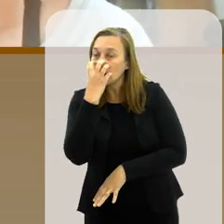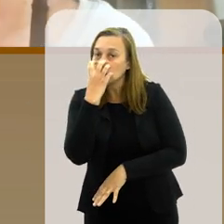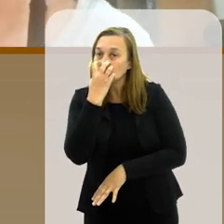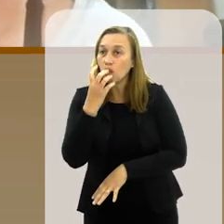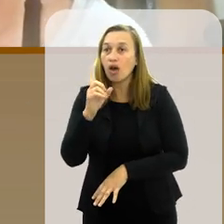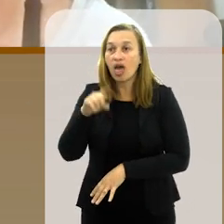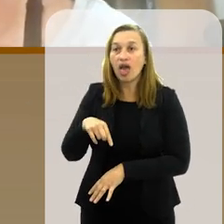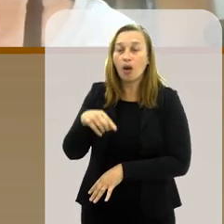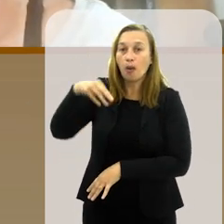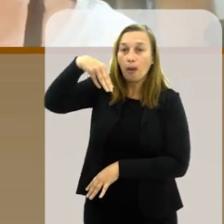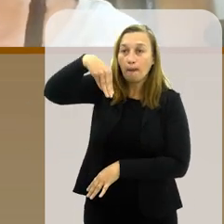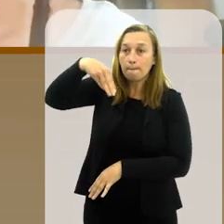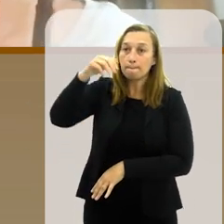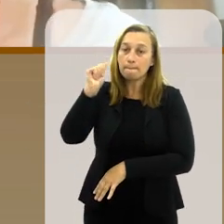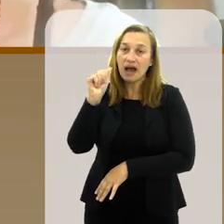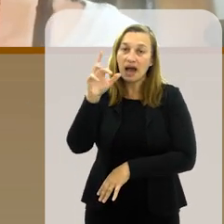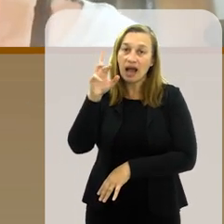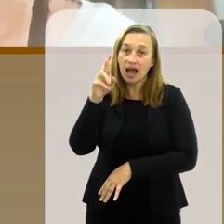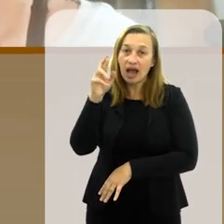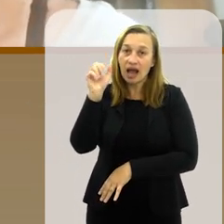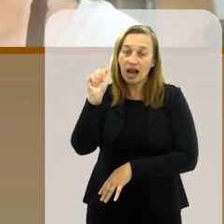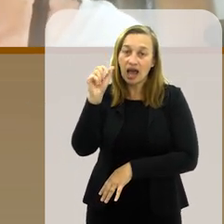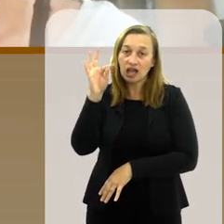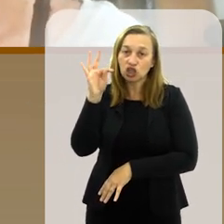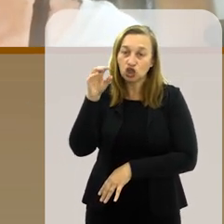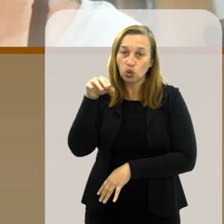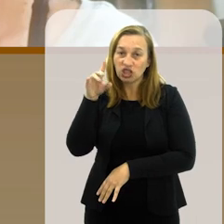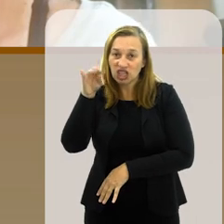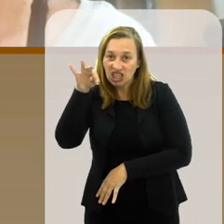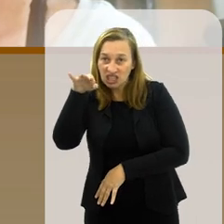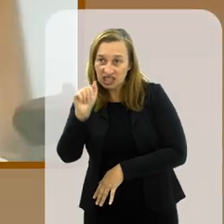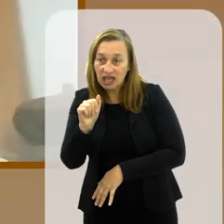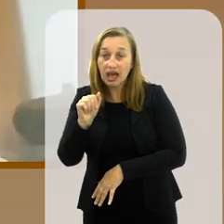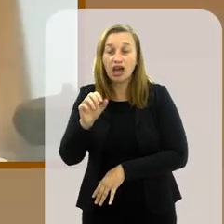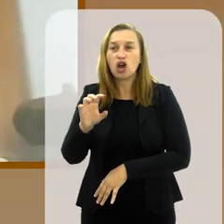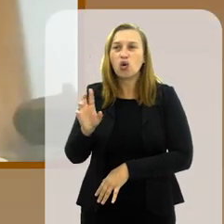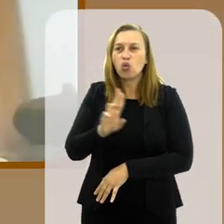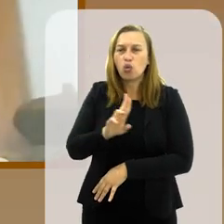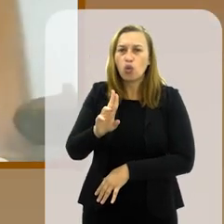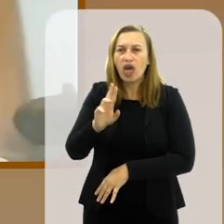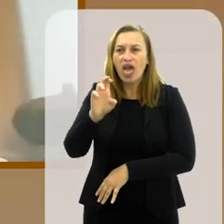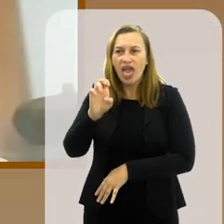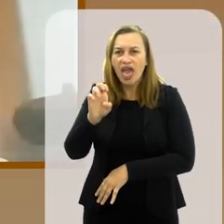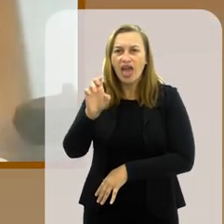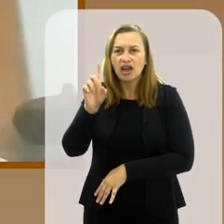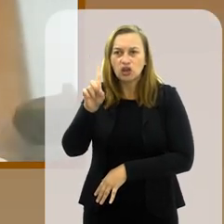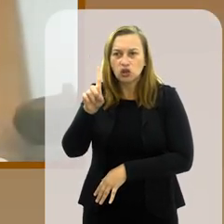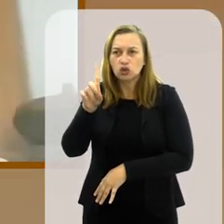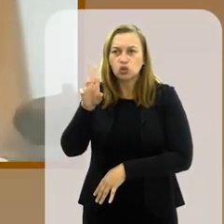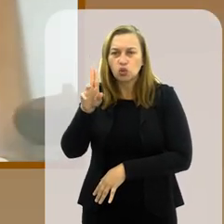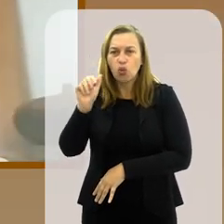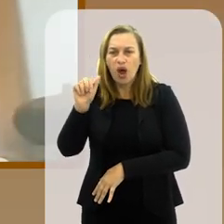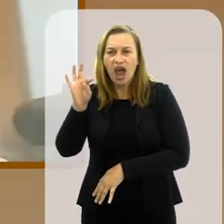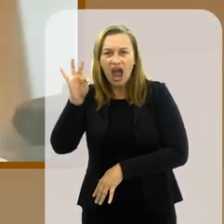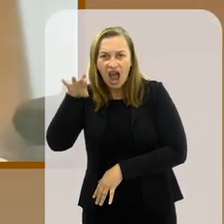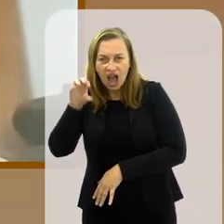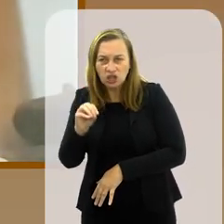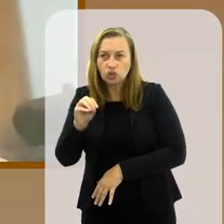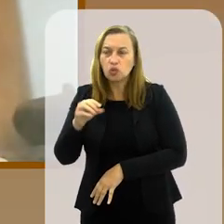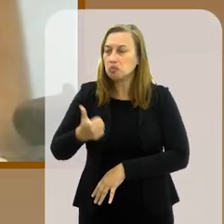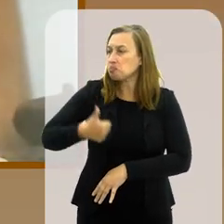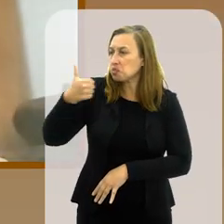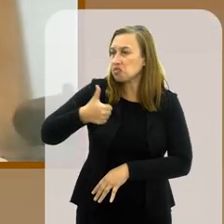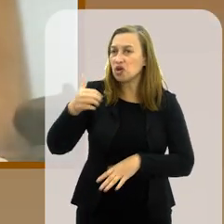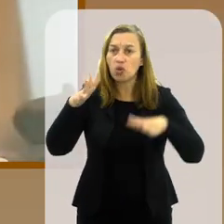É um maratonista, O Eduardo. Eduardo, né? O Eduardo, que foi meu primeiro anjo,